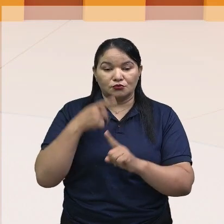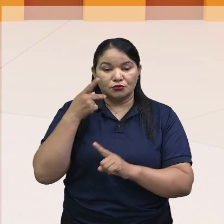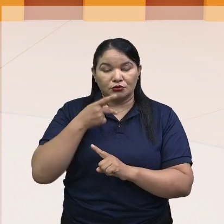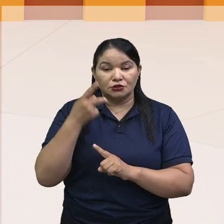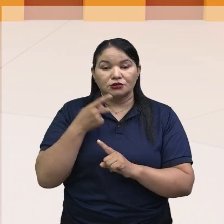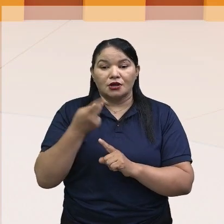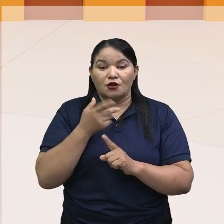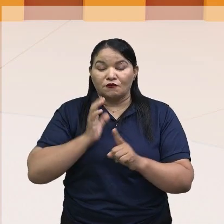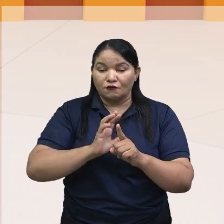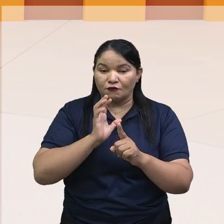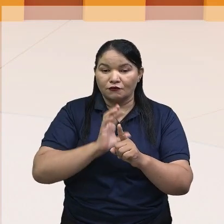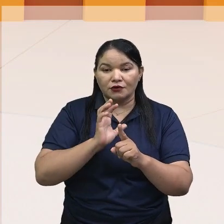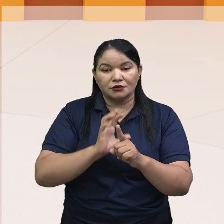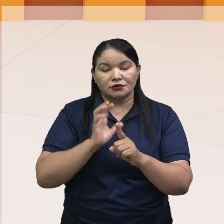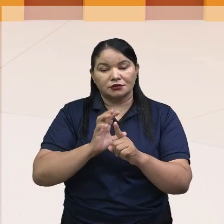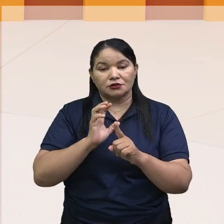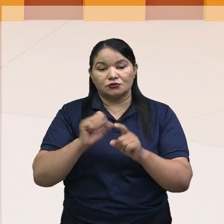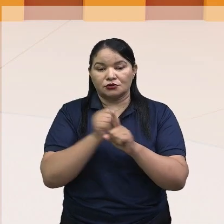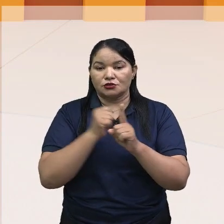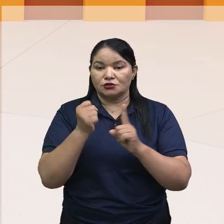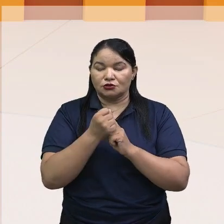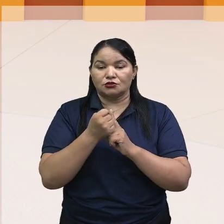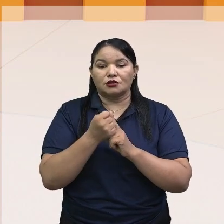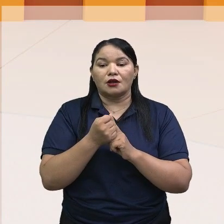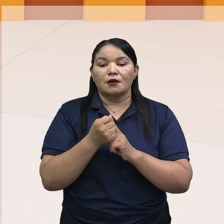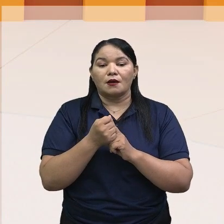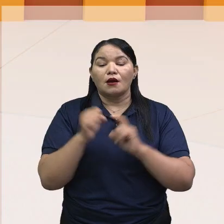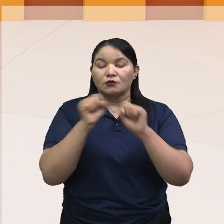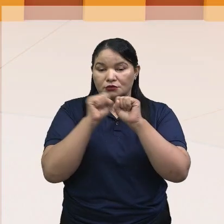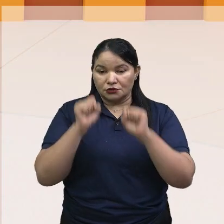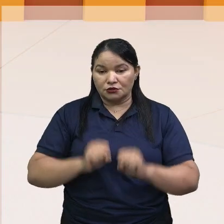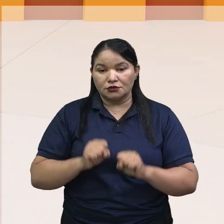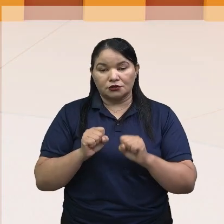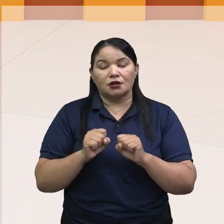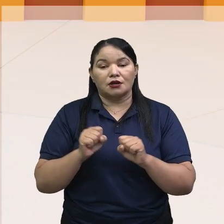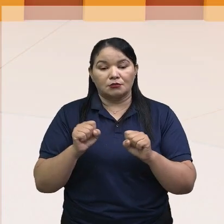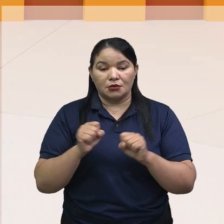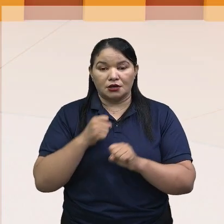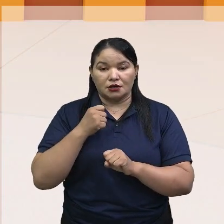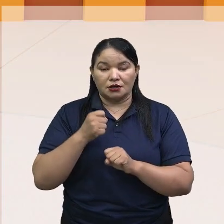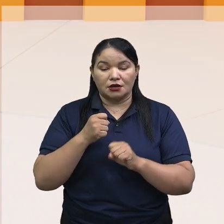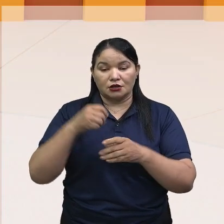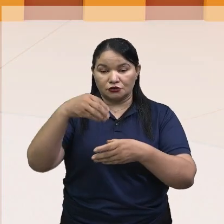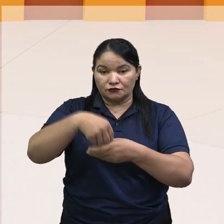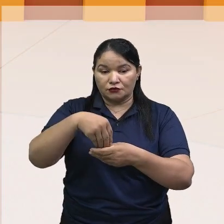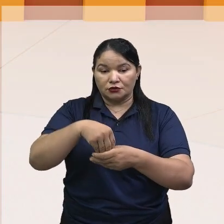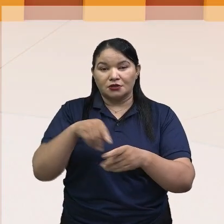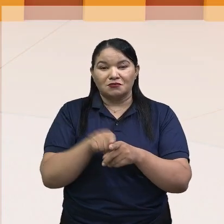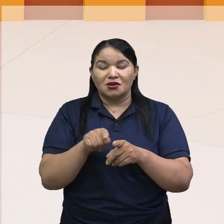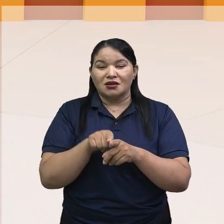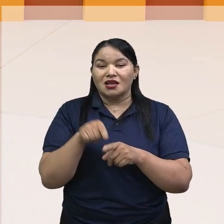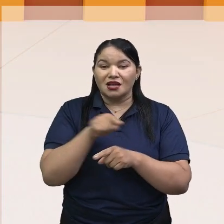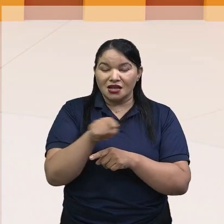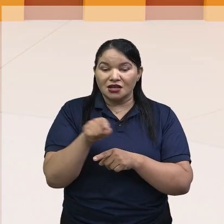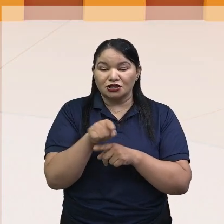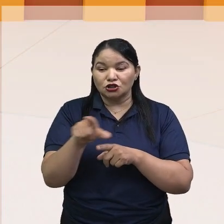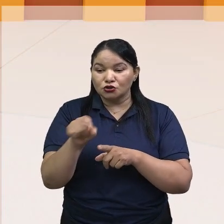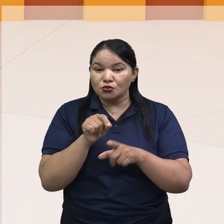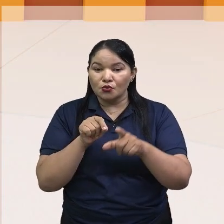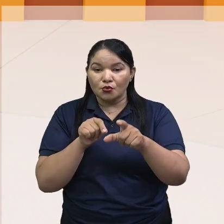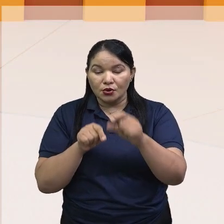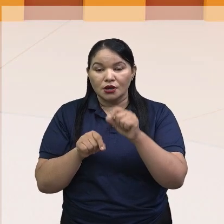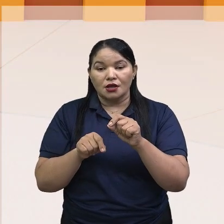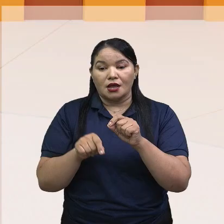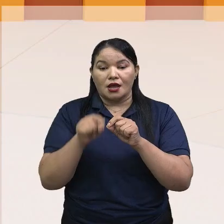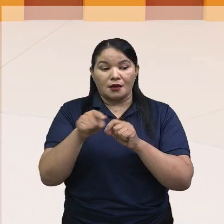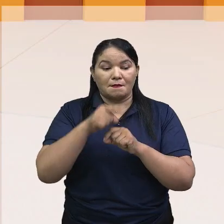influenciar diretamente no sistema eleitoral, porque eles vão determinar qual o candidato que a população